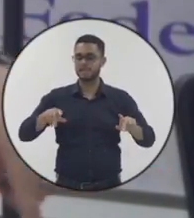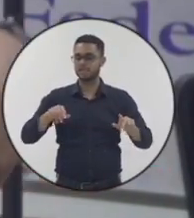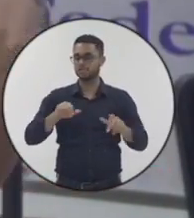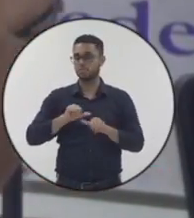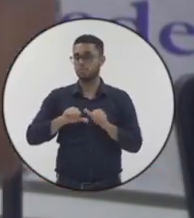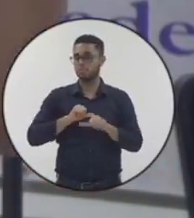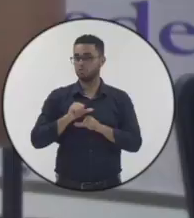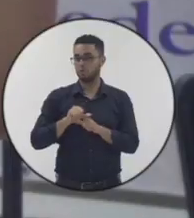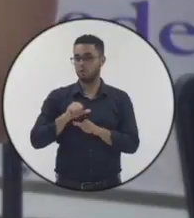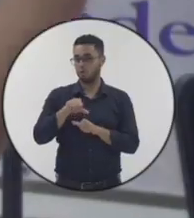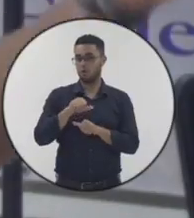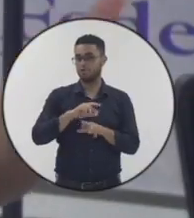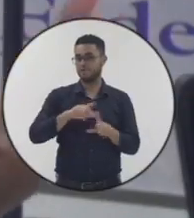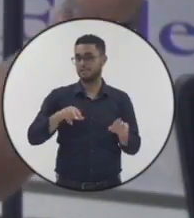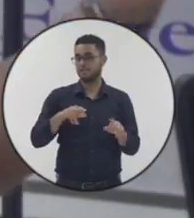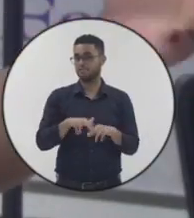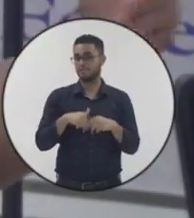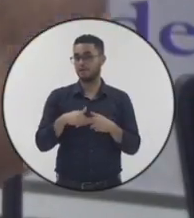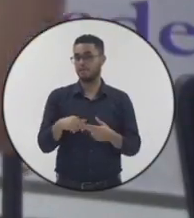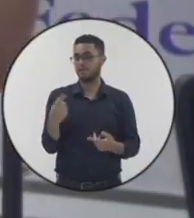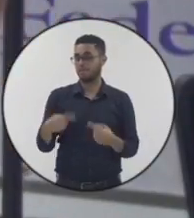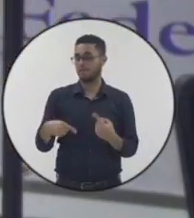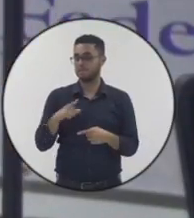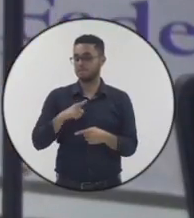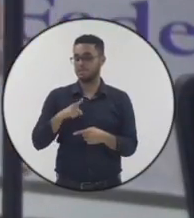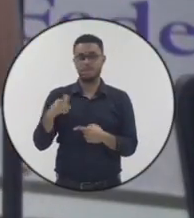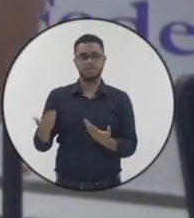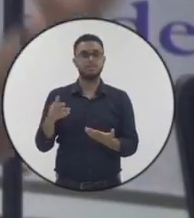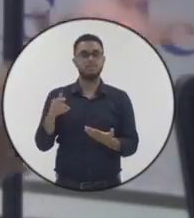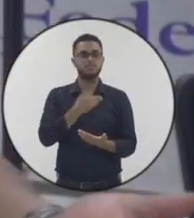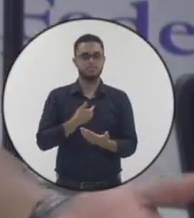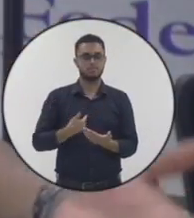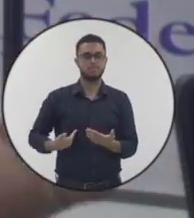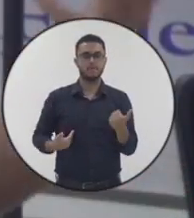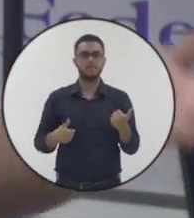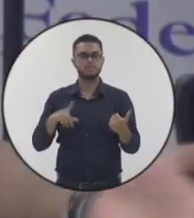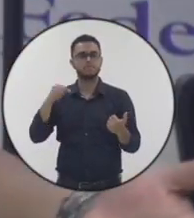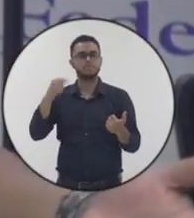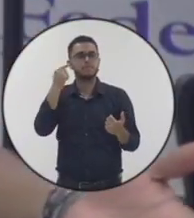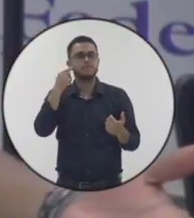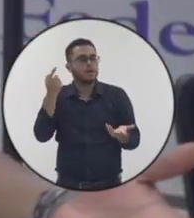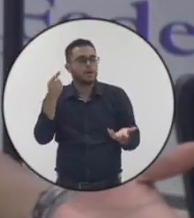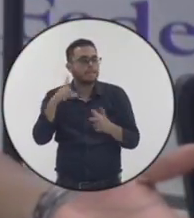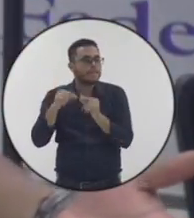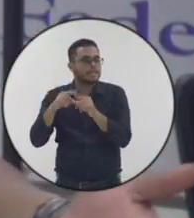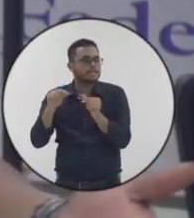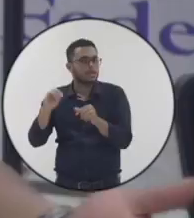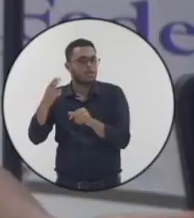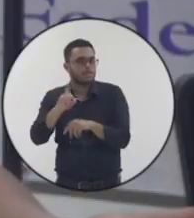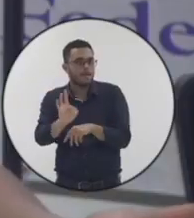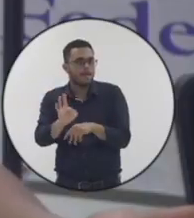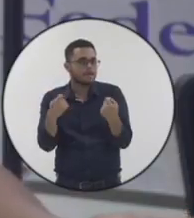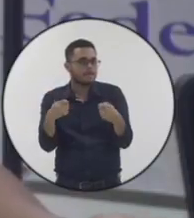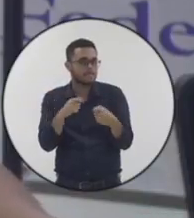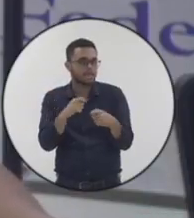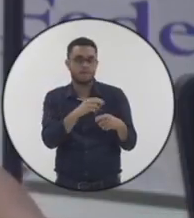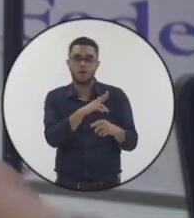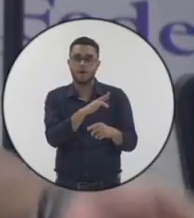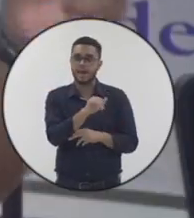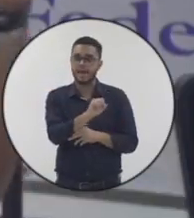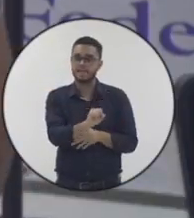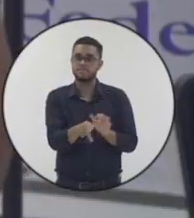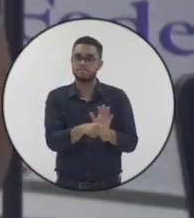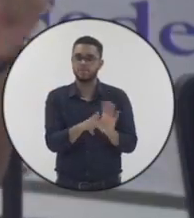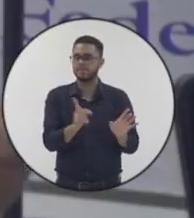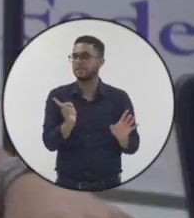CREAS simplesmente porque a política está aí e a gestão pensou que Brasília ou o Distrito Federal deveria ter um CREAS da diversidade. Esse